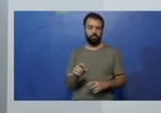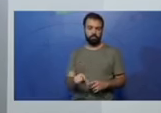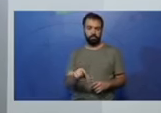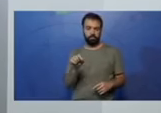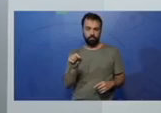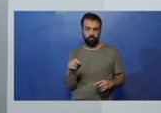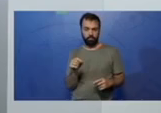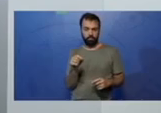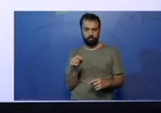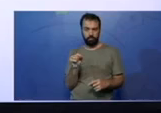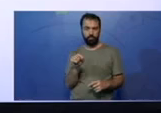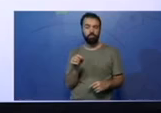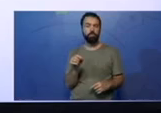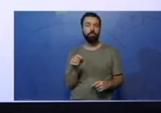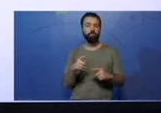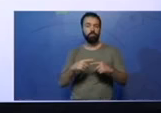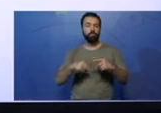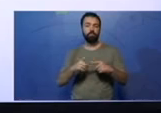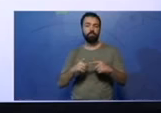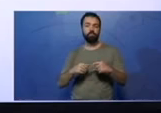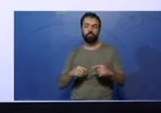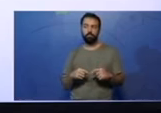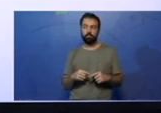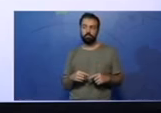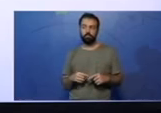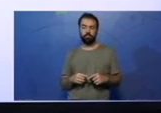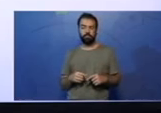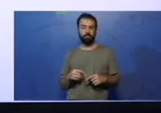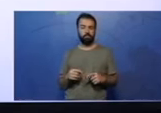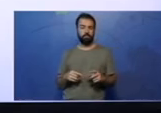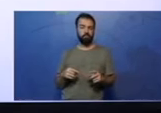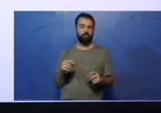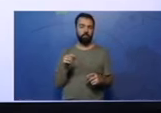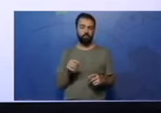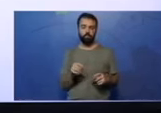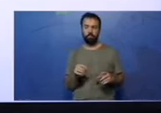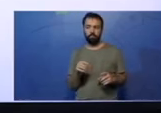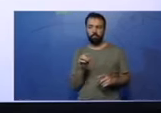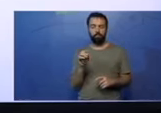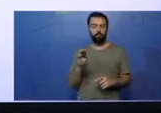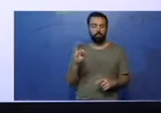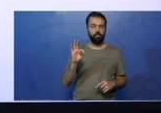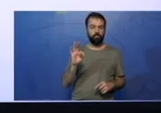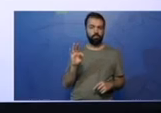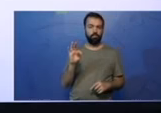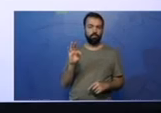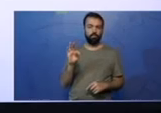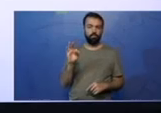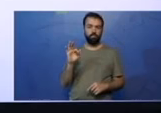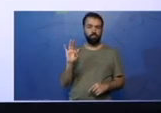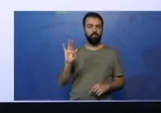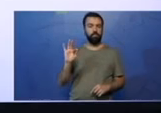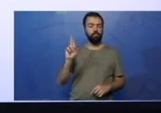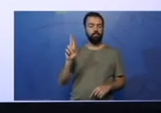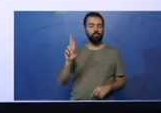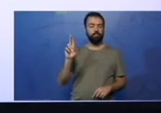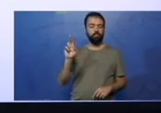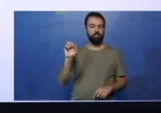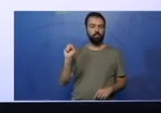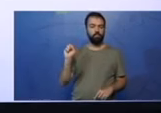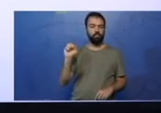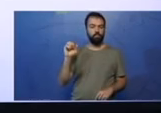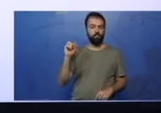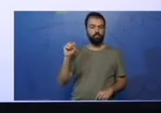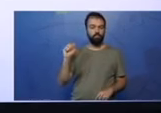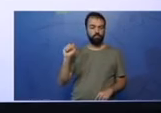identificar uma substância. O ponto de fusão da água pura é de 0 graus Celsius, a temperatura